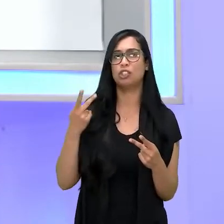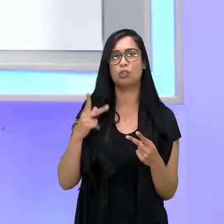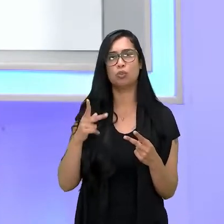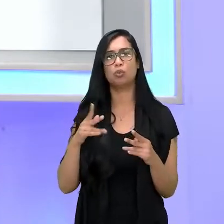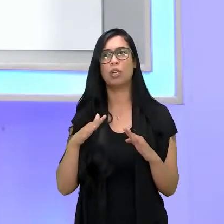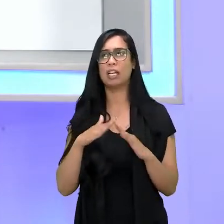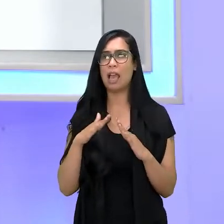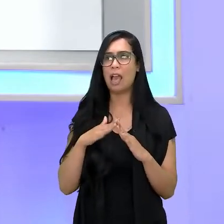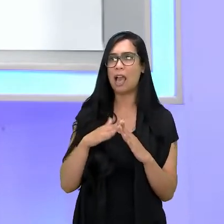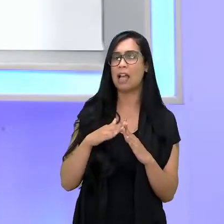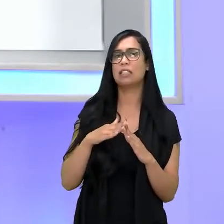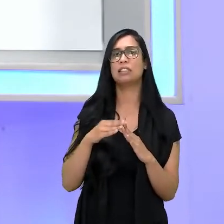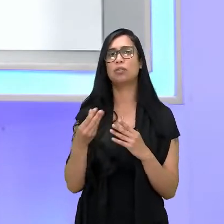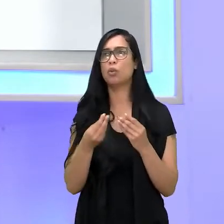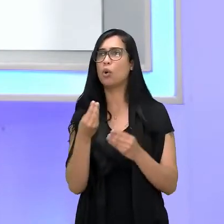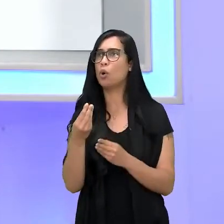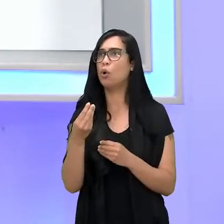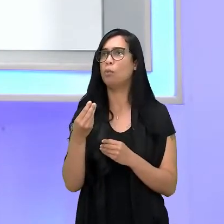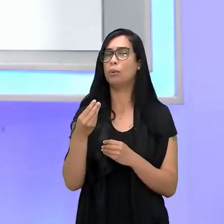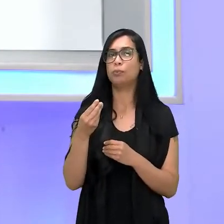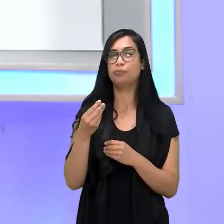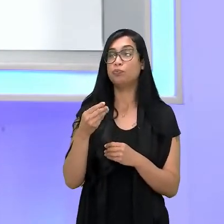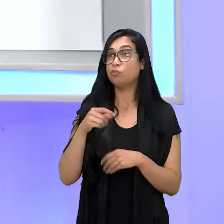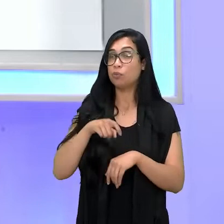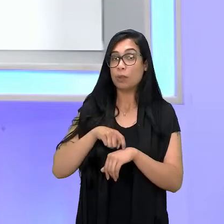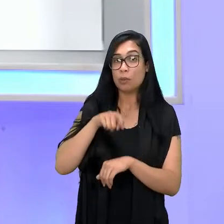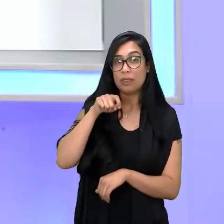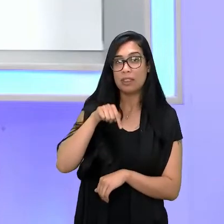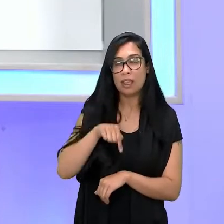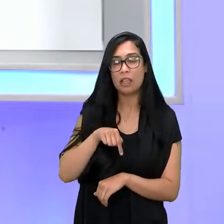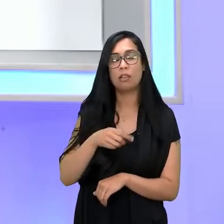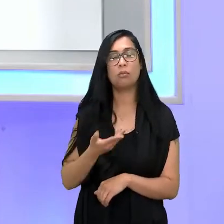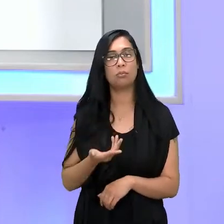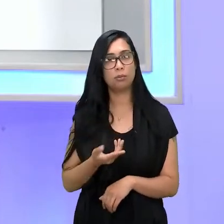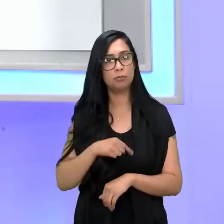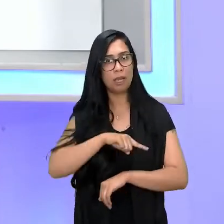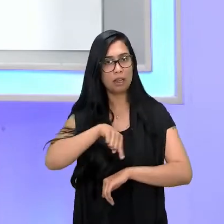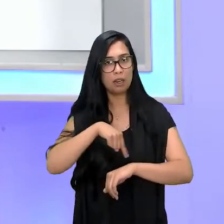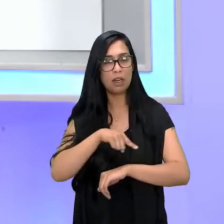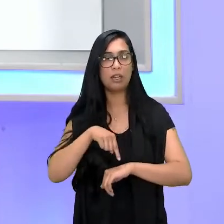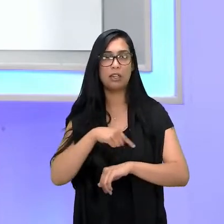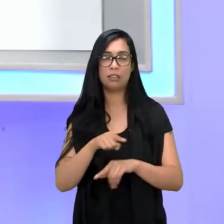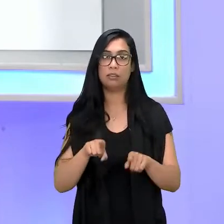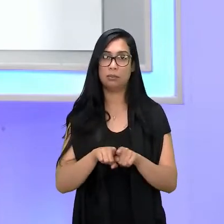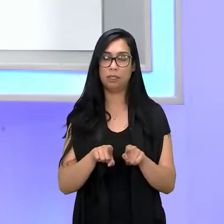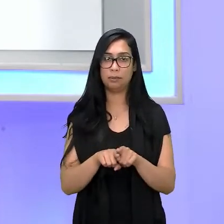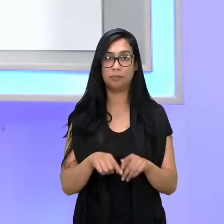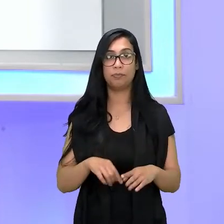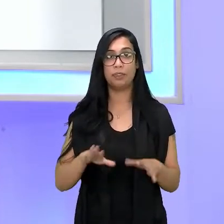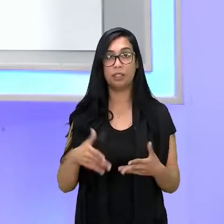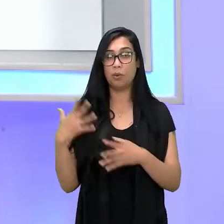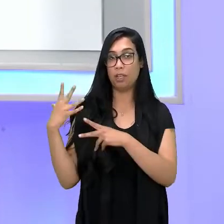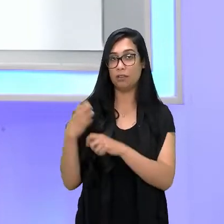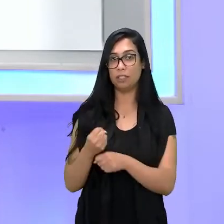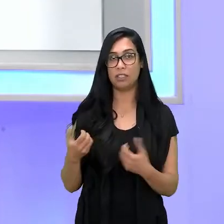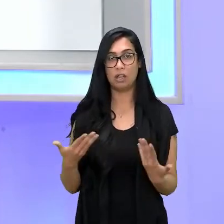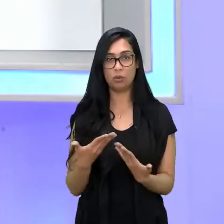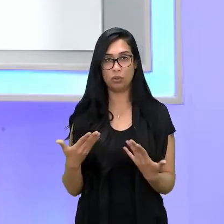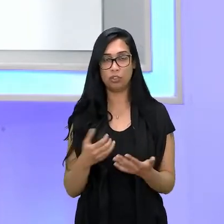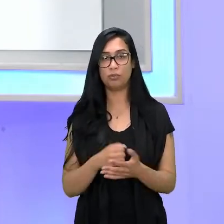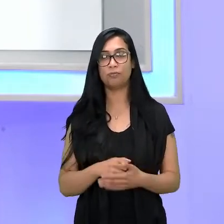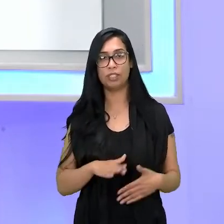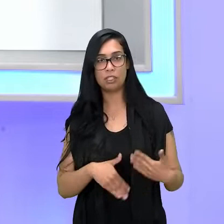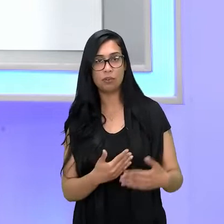potência e do tempo. E hoje a gente vai retomar algumas coisas sobre isso. Já no começo dessa atividade, no desenvolvimento 1, 2,